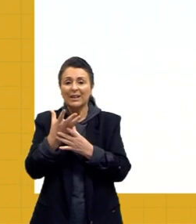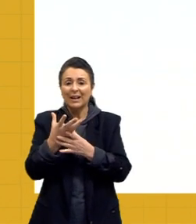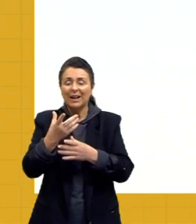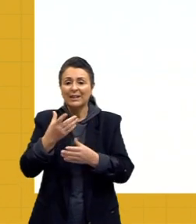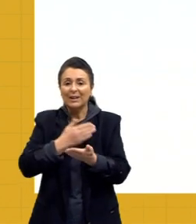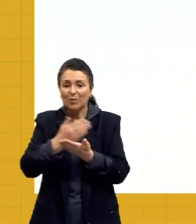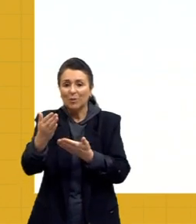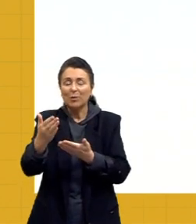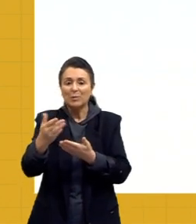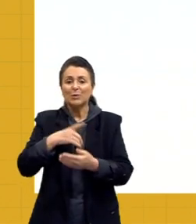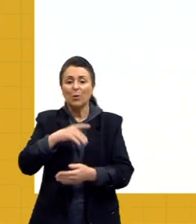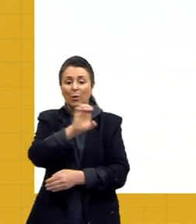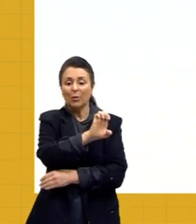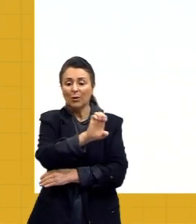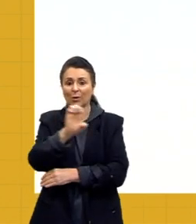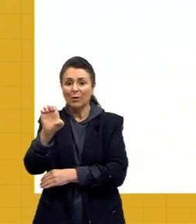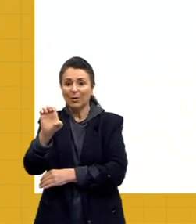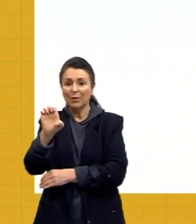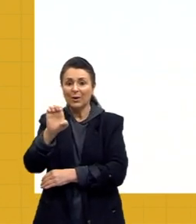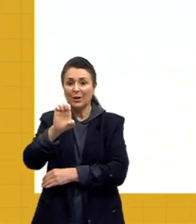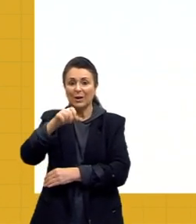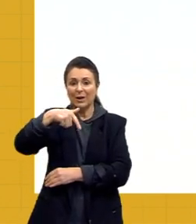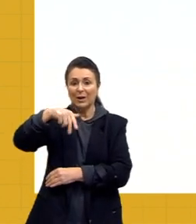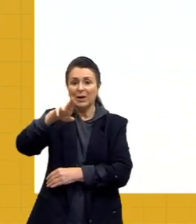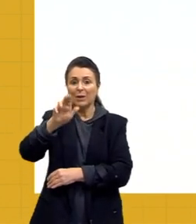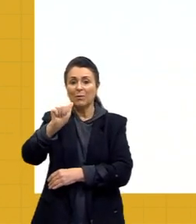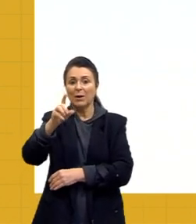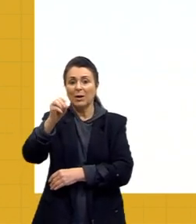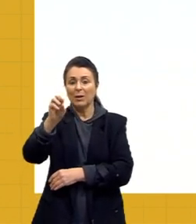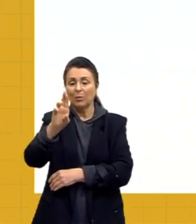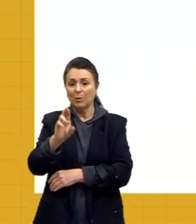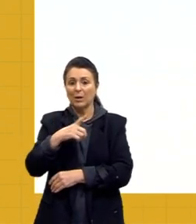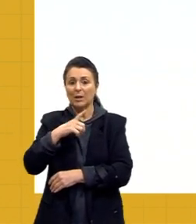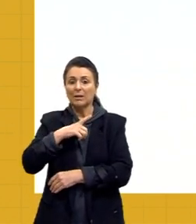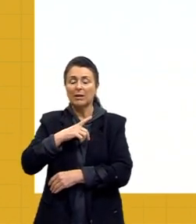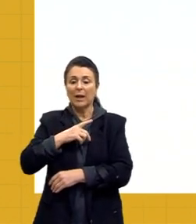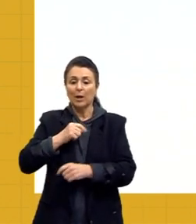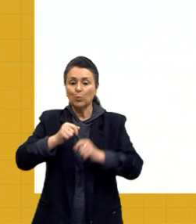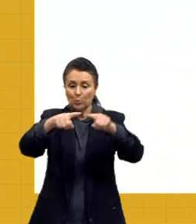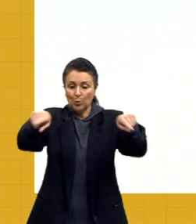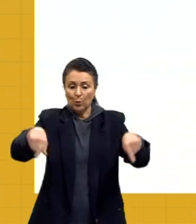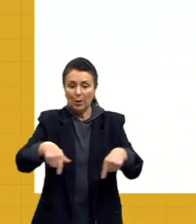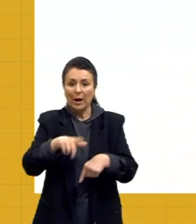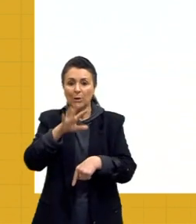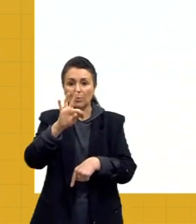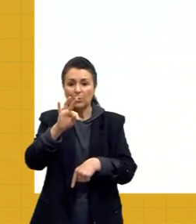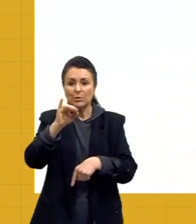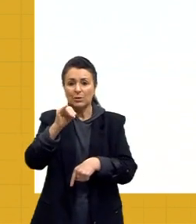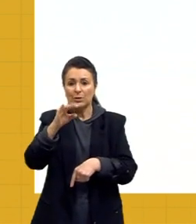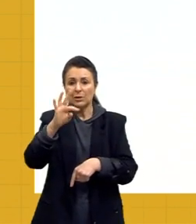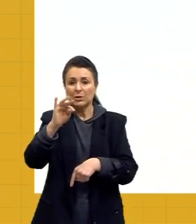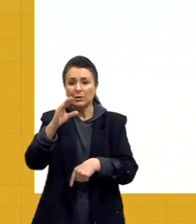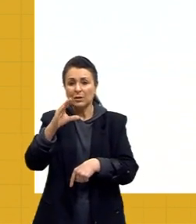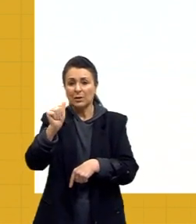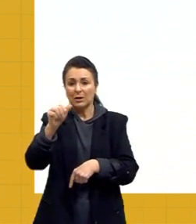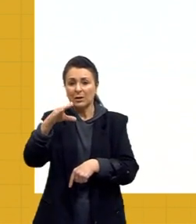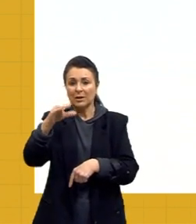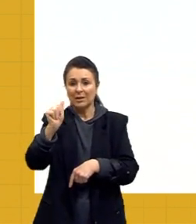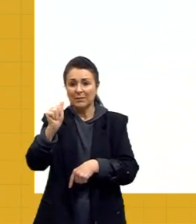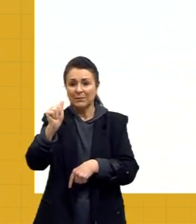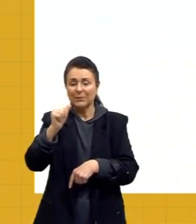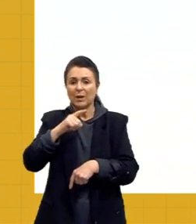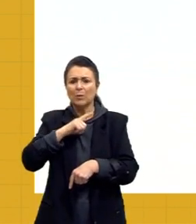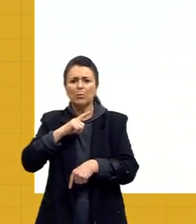das proximidades do lago Titicaca né então que pega peru e Bolívia tá porque que nós chamamos de